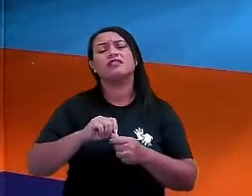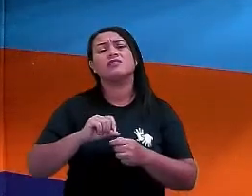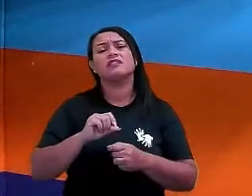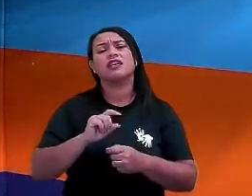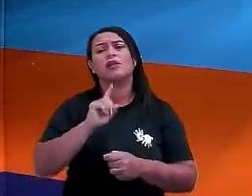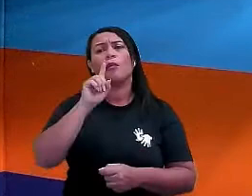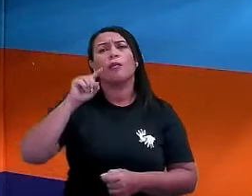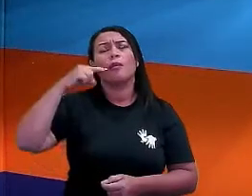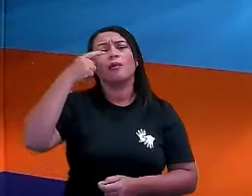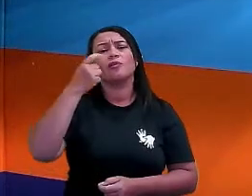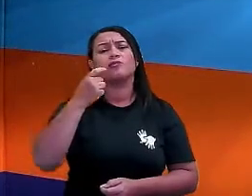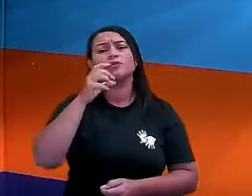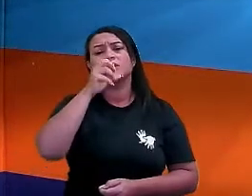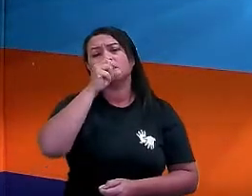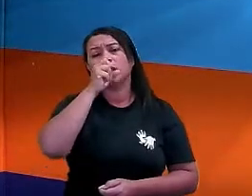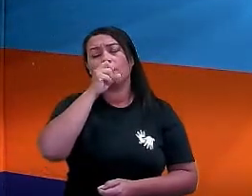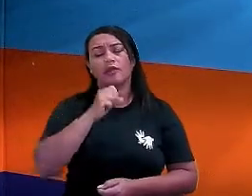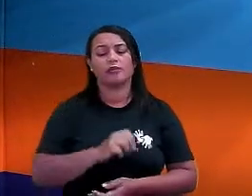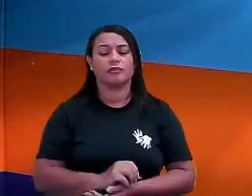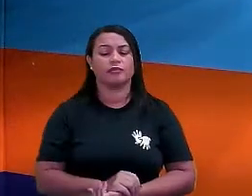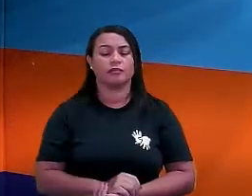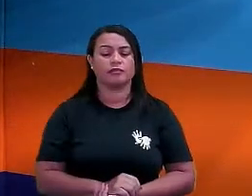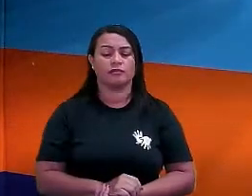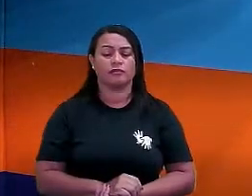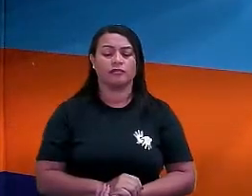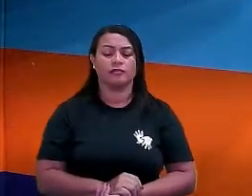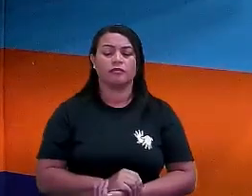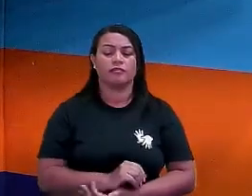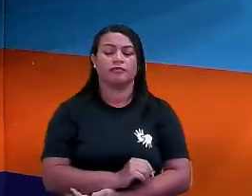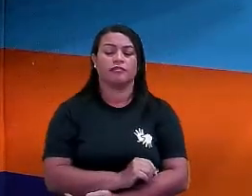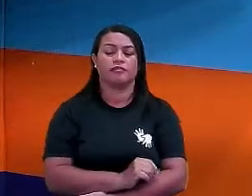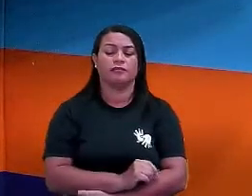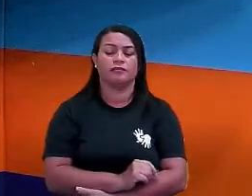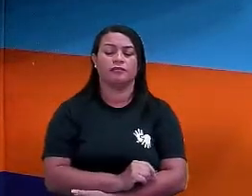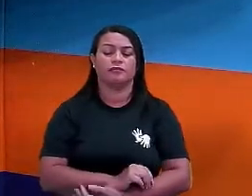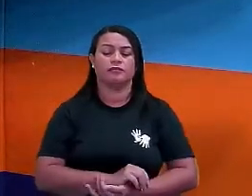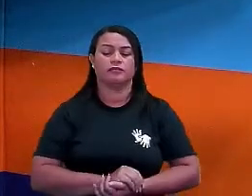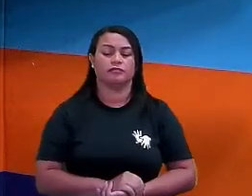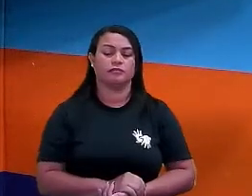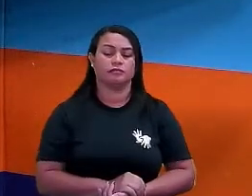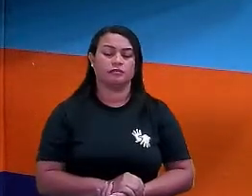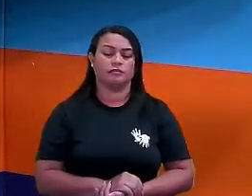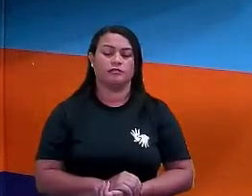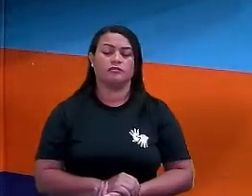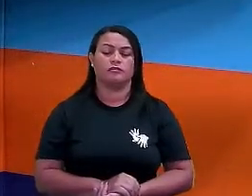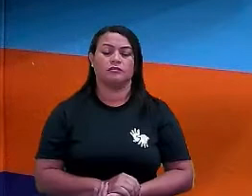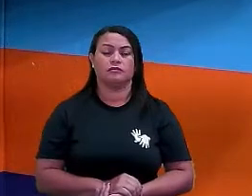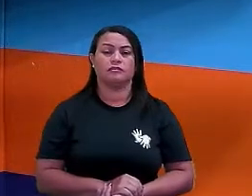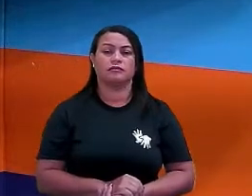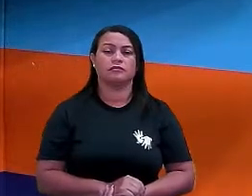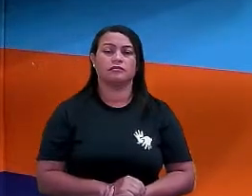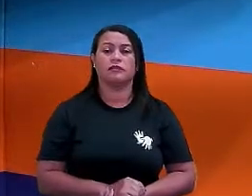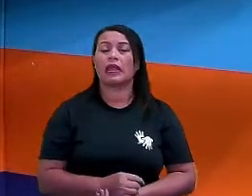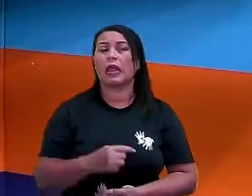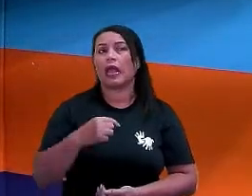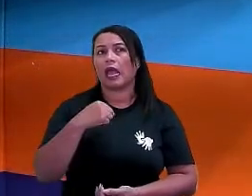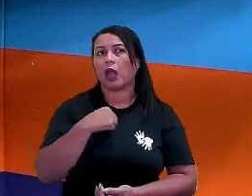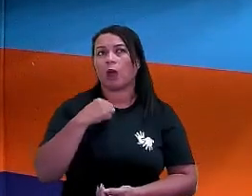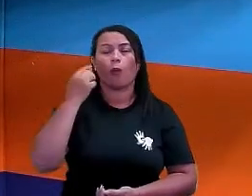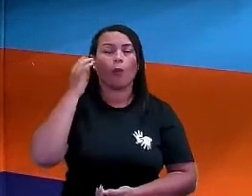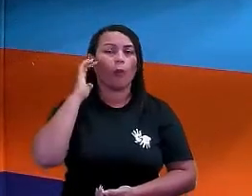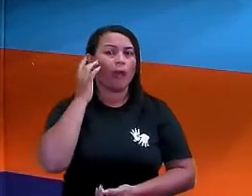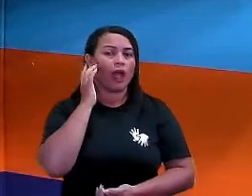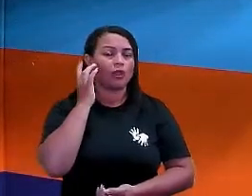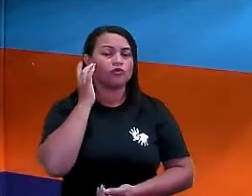sábado? I soccer with my friend next Saturday. Ou seja, eu acho que eu